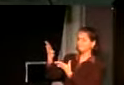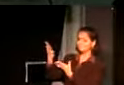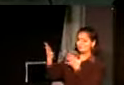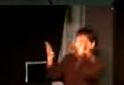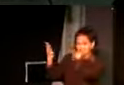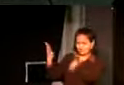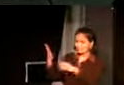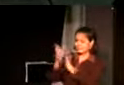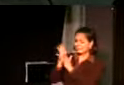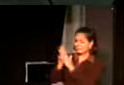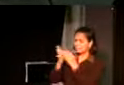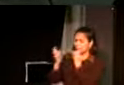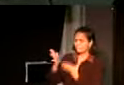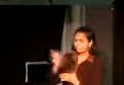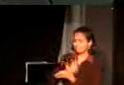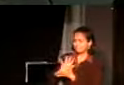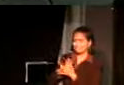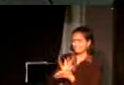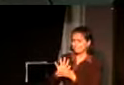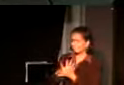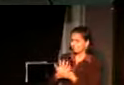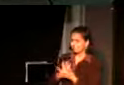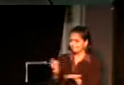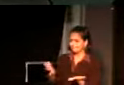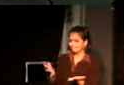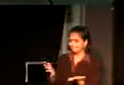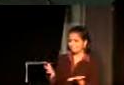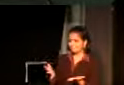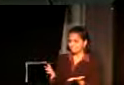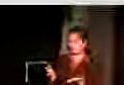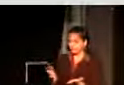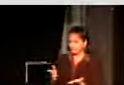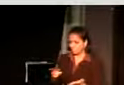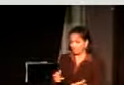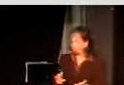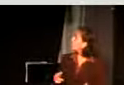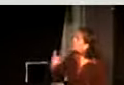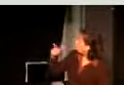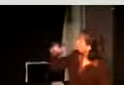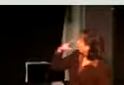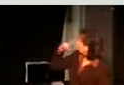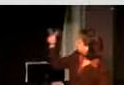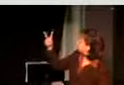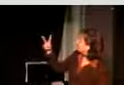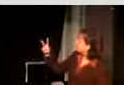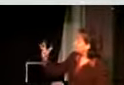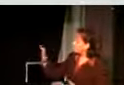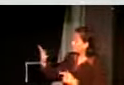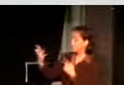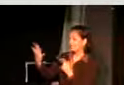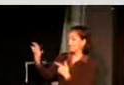benção peguei você né E essa agora você conseguiria ler vai lá